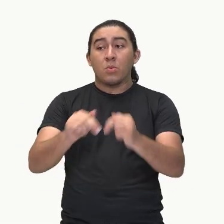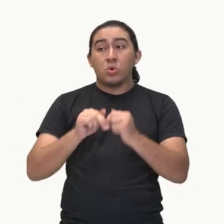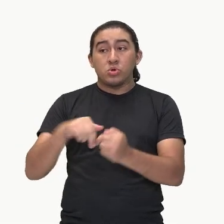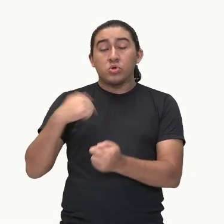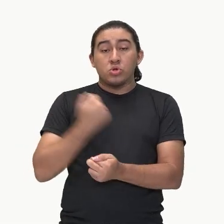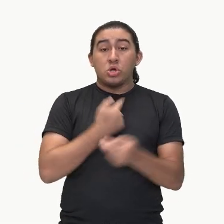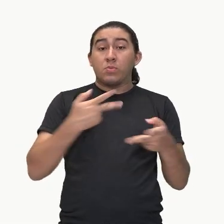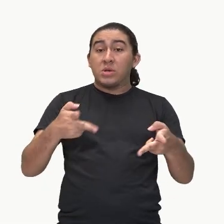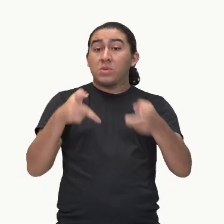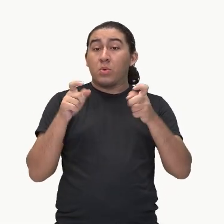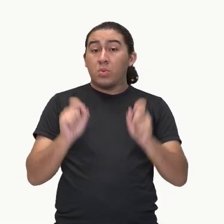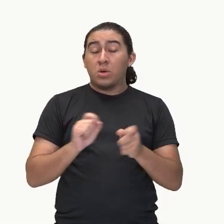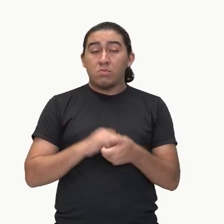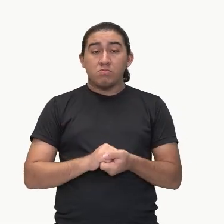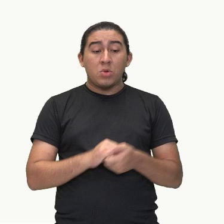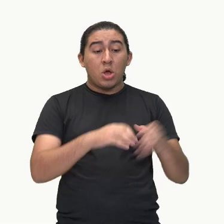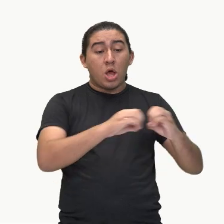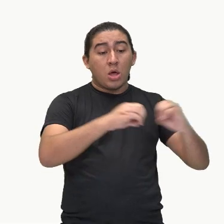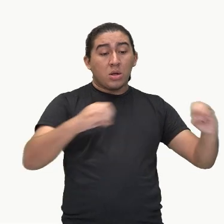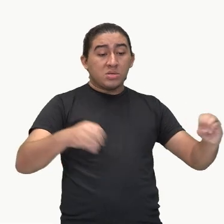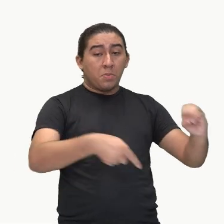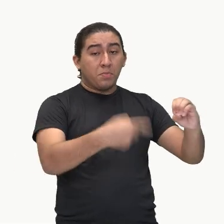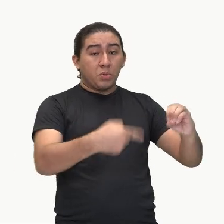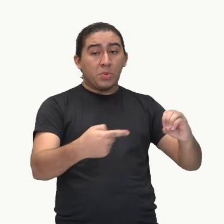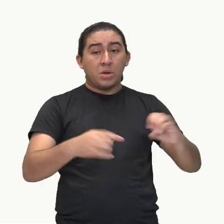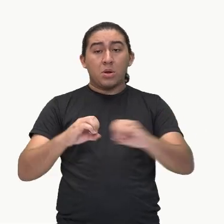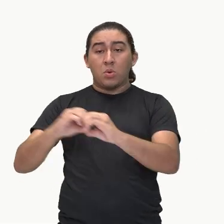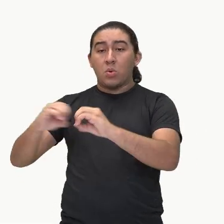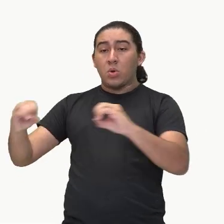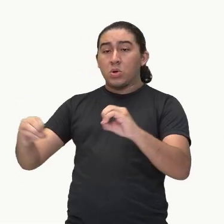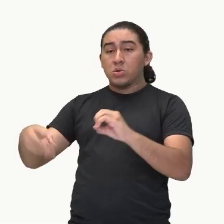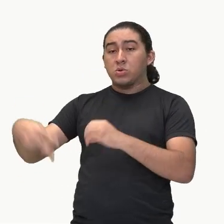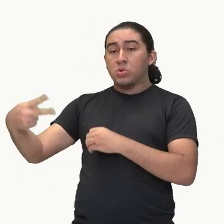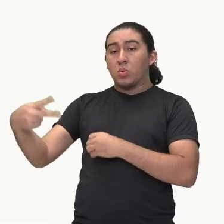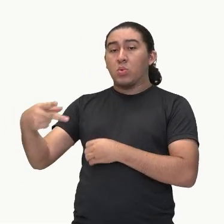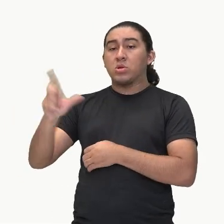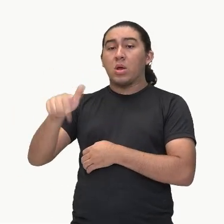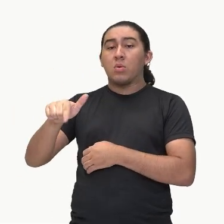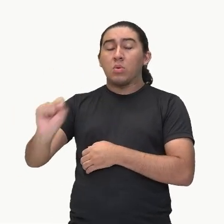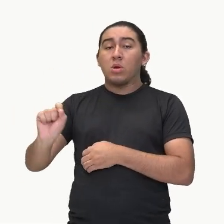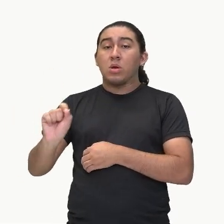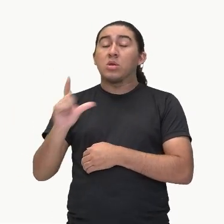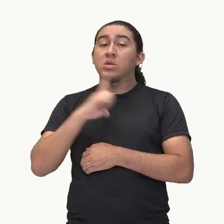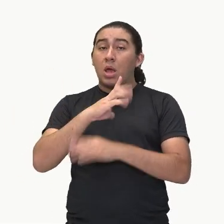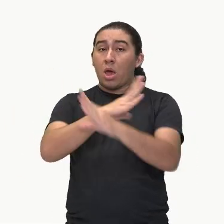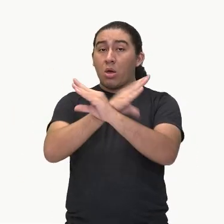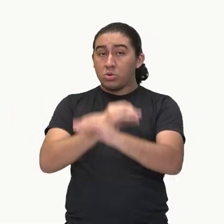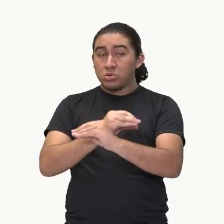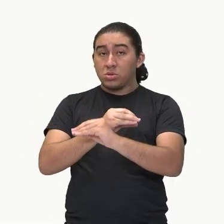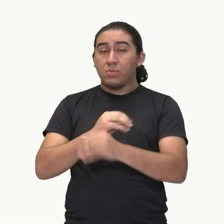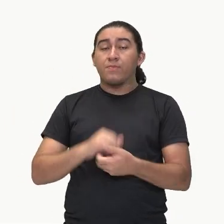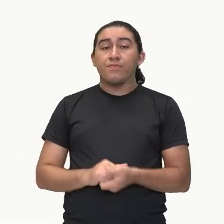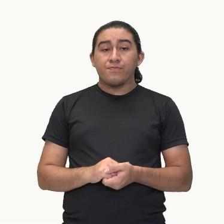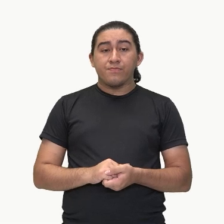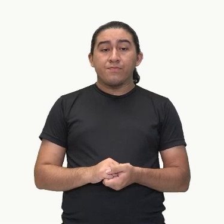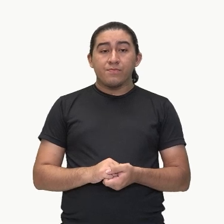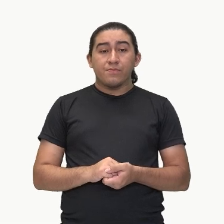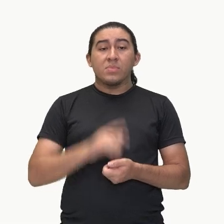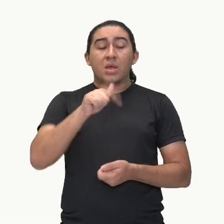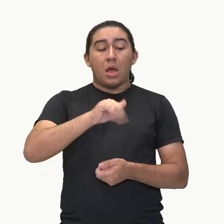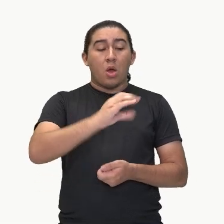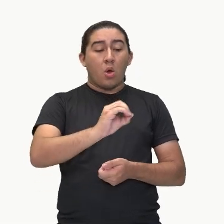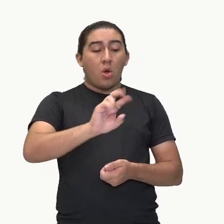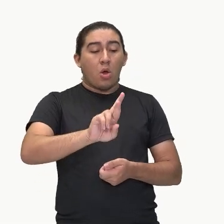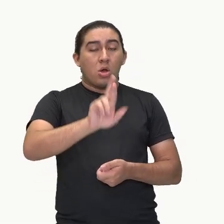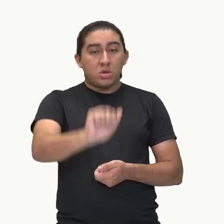que ambas as orações estão iniciadas por conjunção, que é a conjunção ora, aqui neste